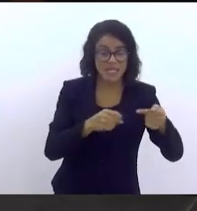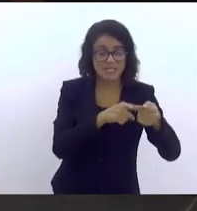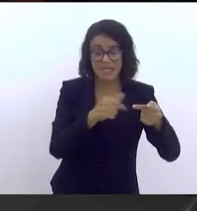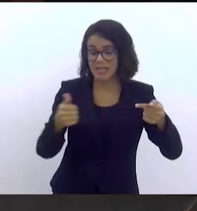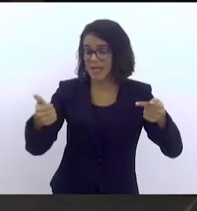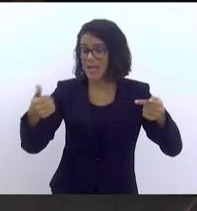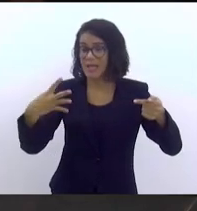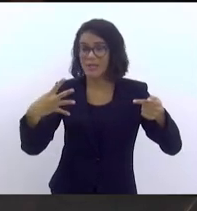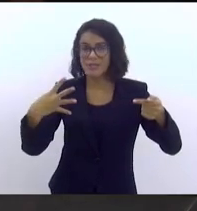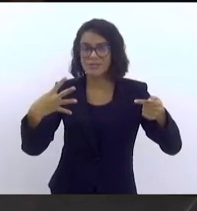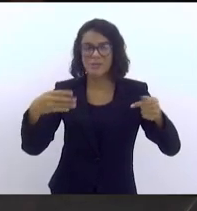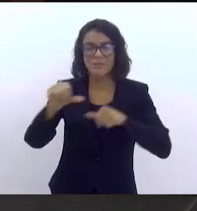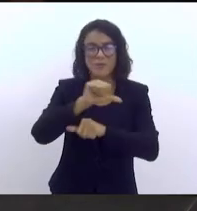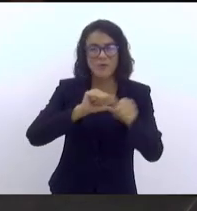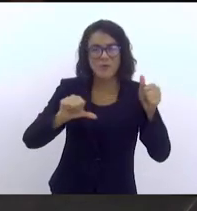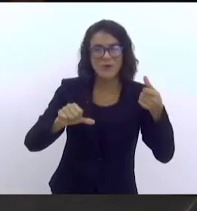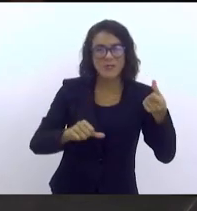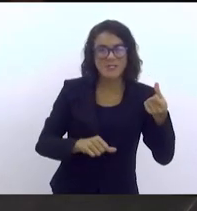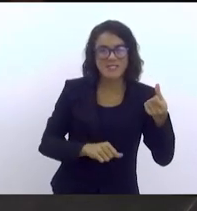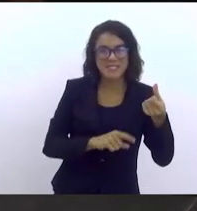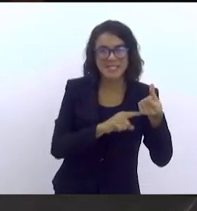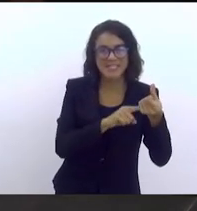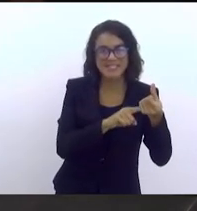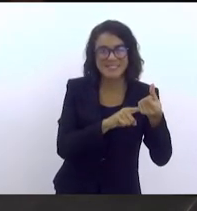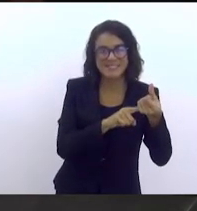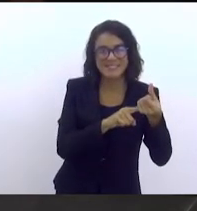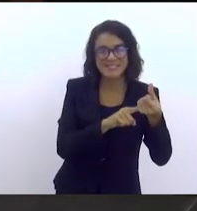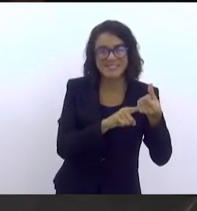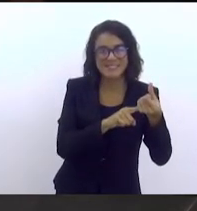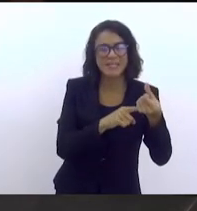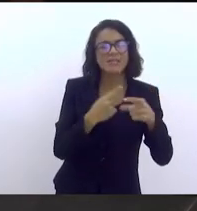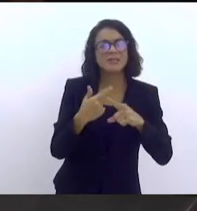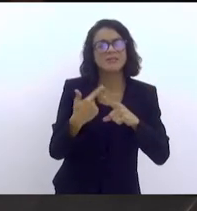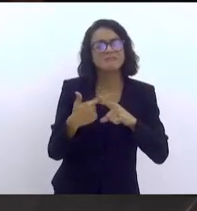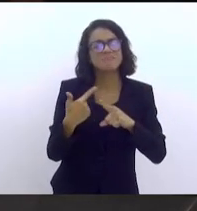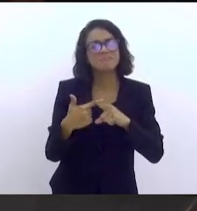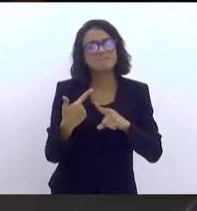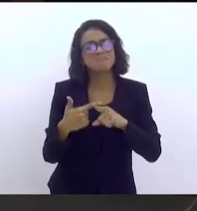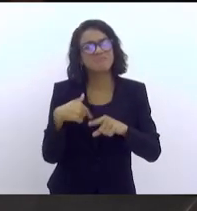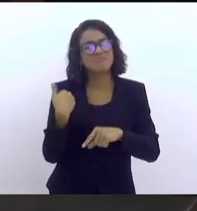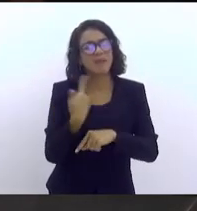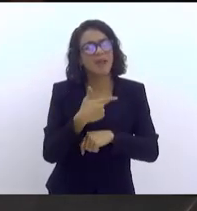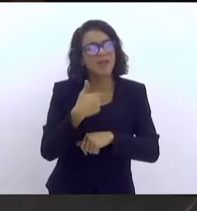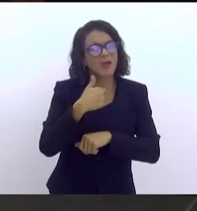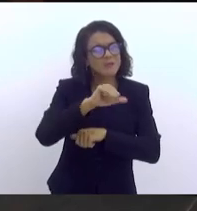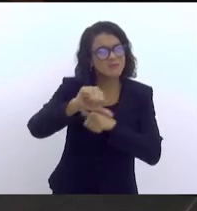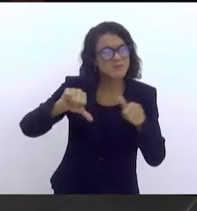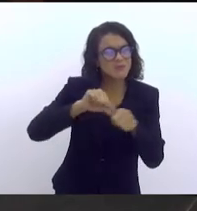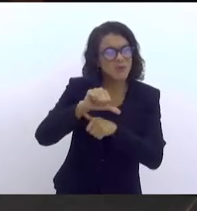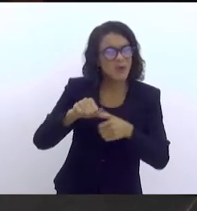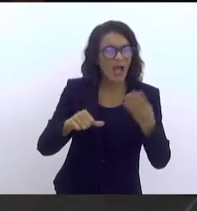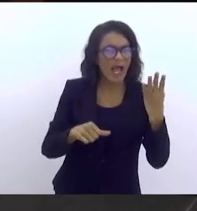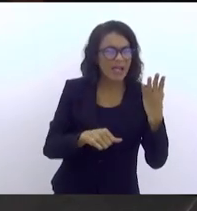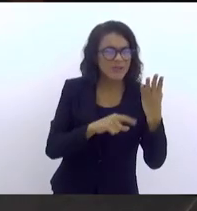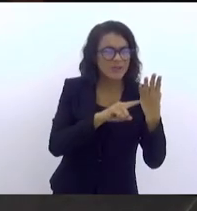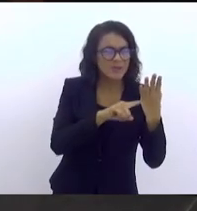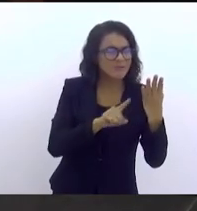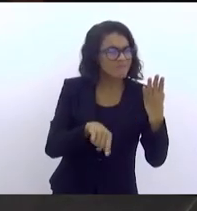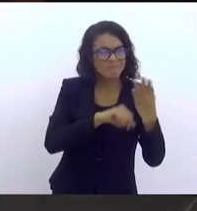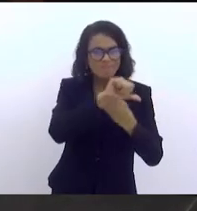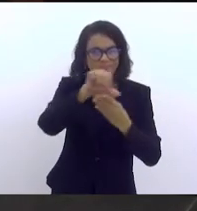7 a 14 passou a ser de 6 porque que nós colocamos seis anos como